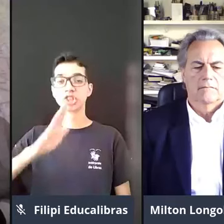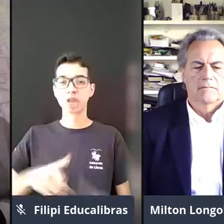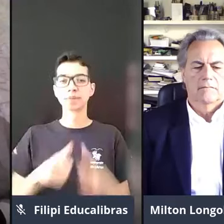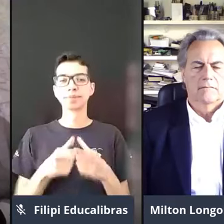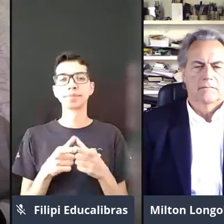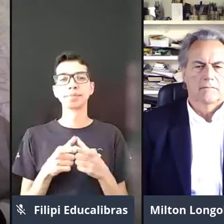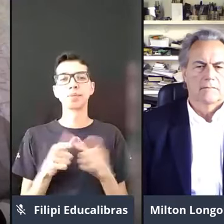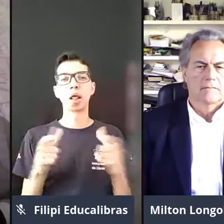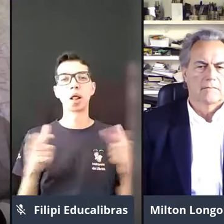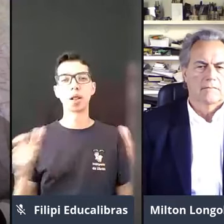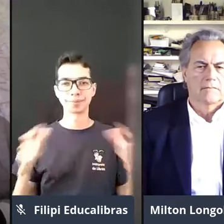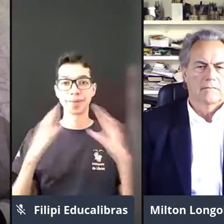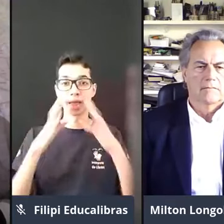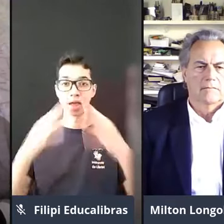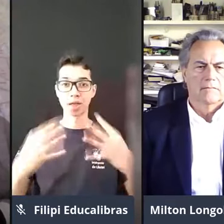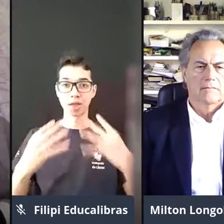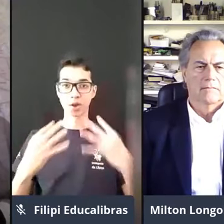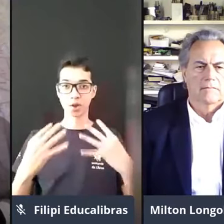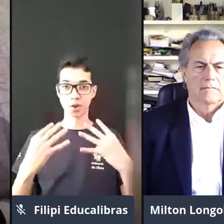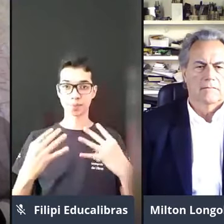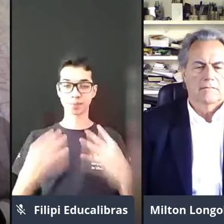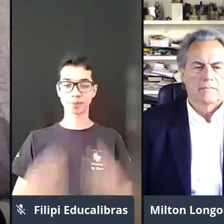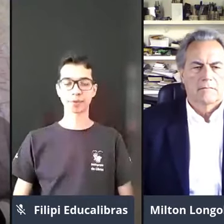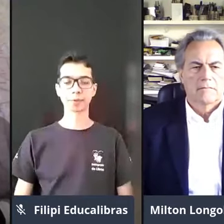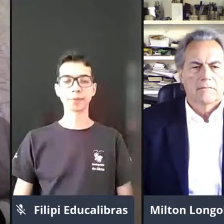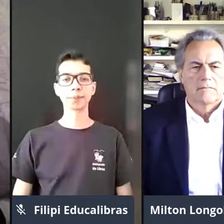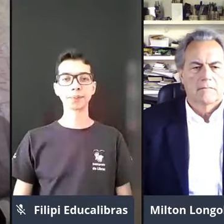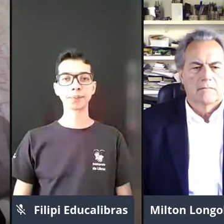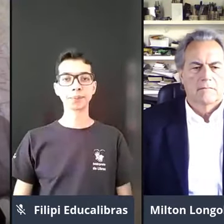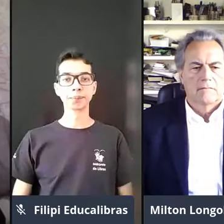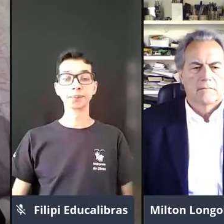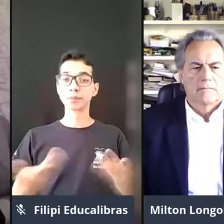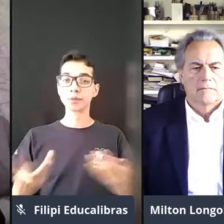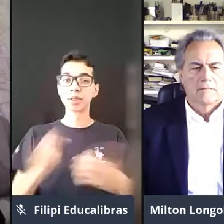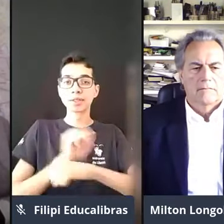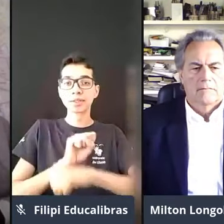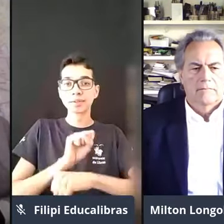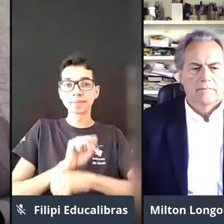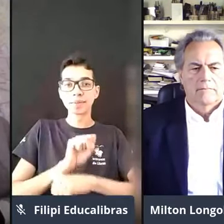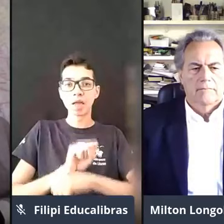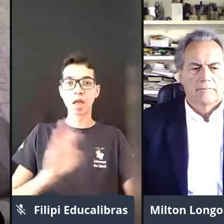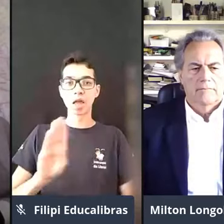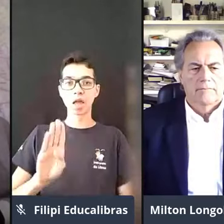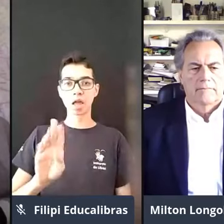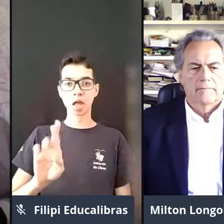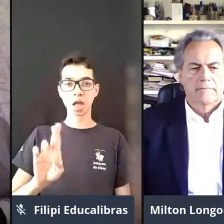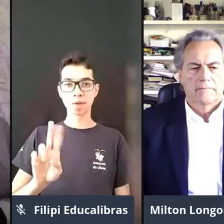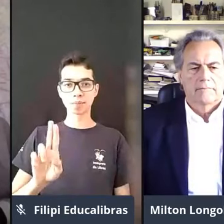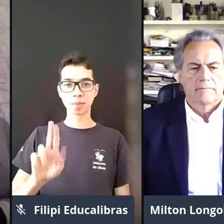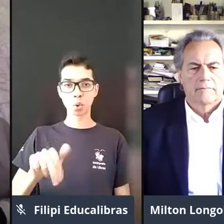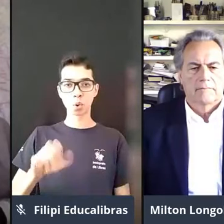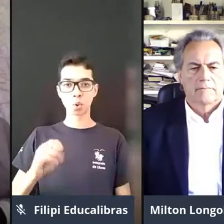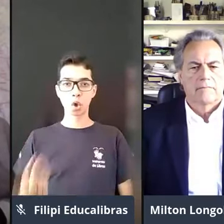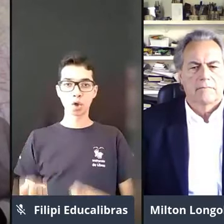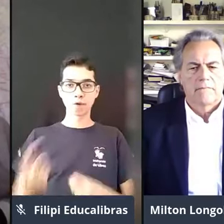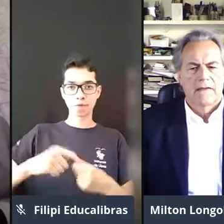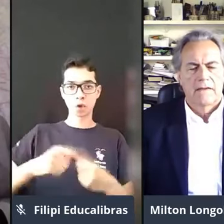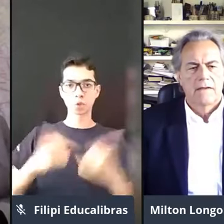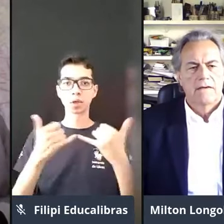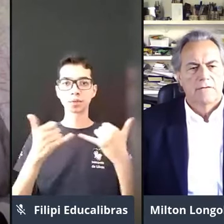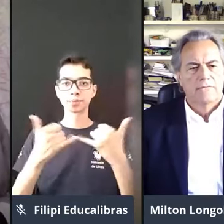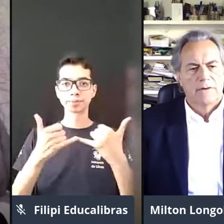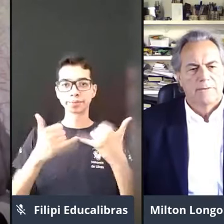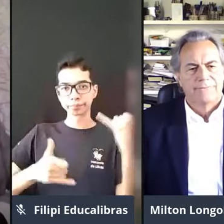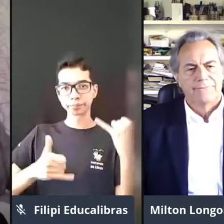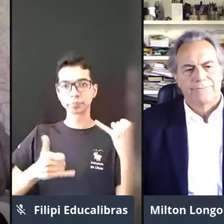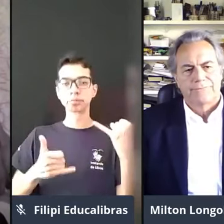acompanhando. Bom, vamos esperar o Bruno, enquanto a gente espera o Bruno voltar, Milton, vamos conversando.